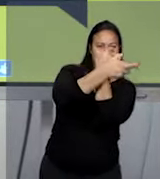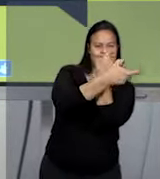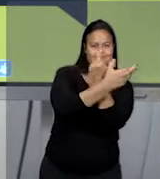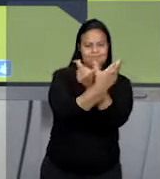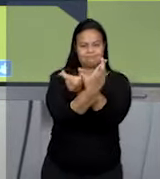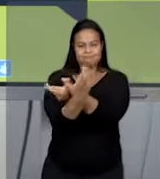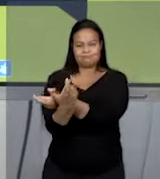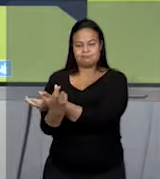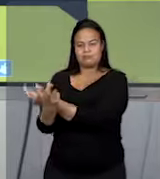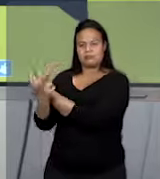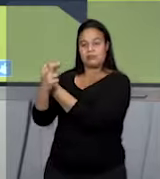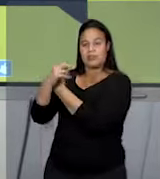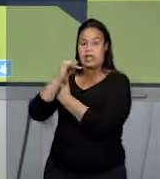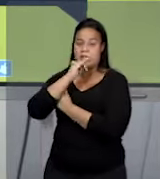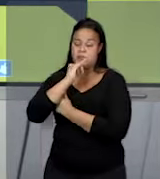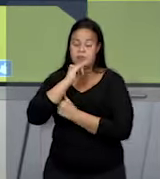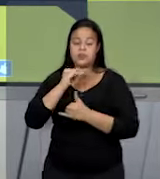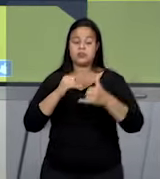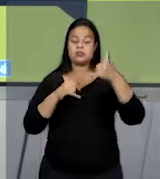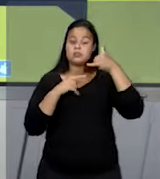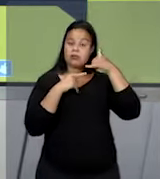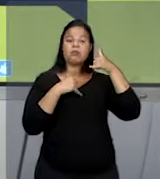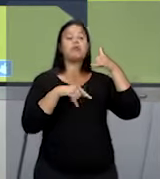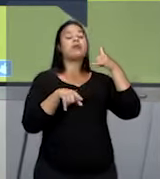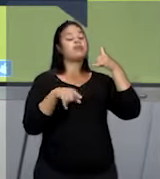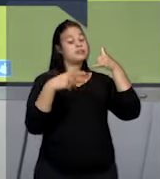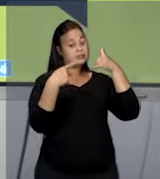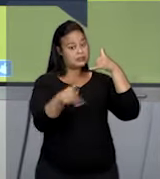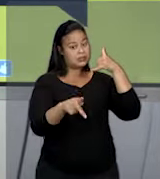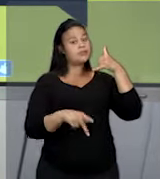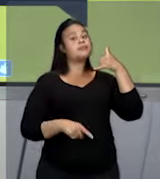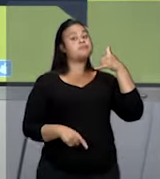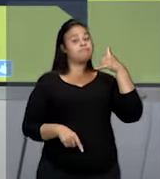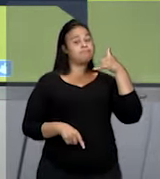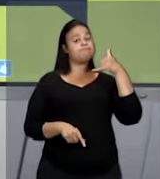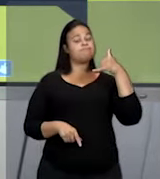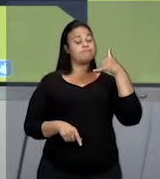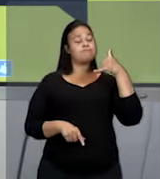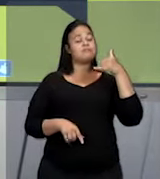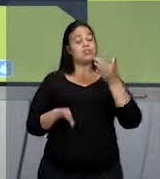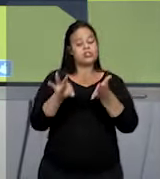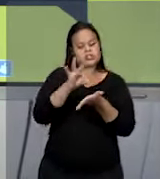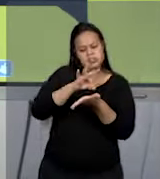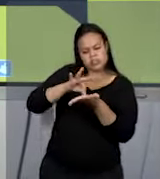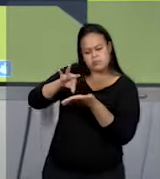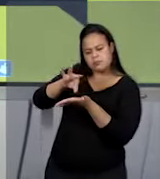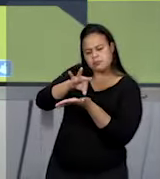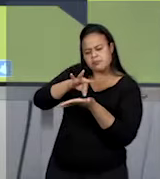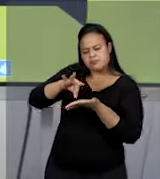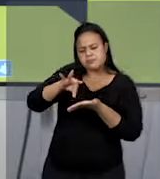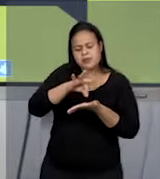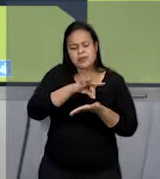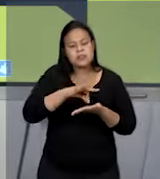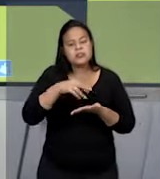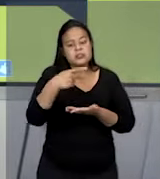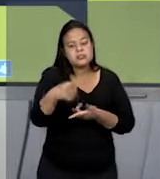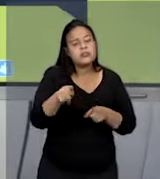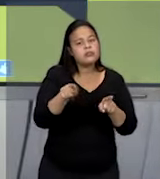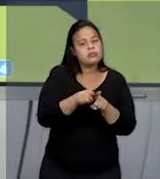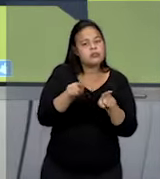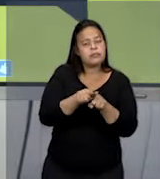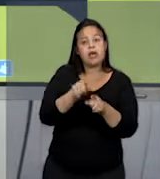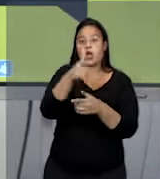aparelho de celular ou que o seu aparelho de GPS mesmo, existem GPS que não são necessariamente no